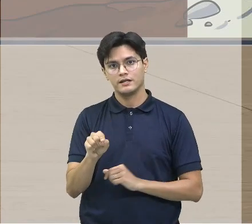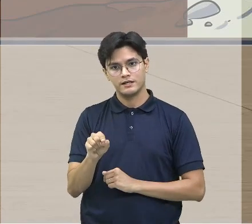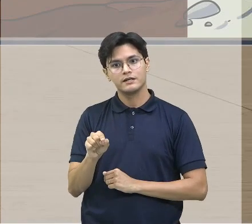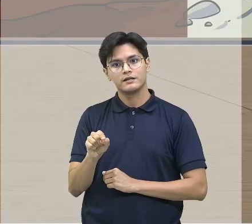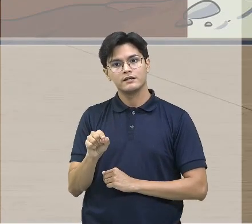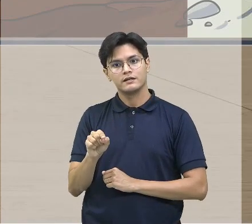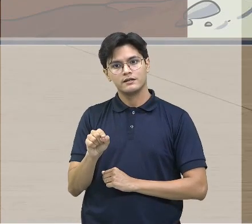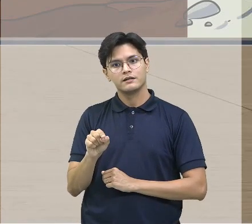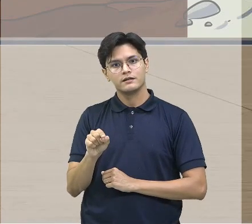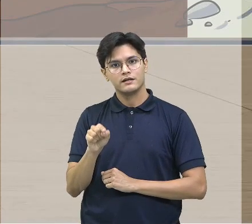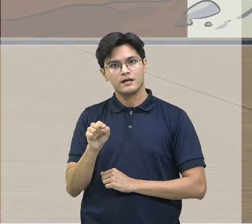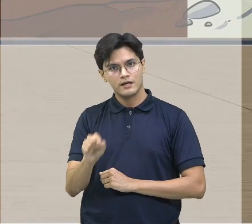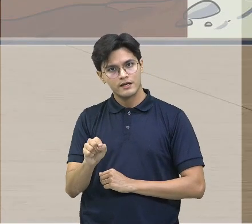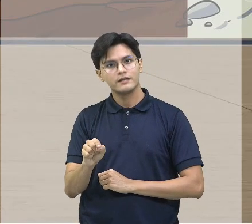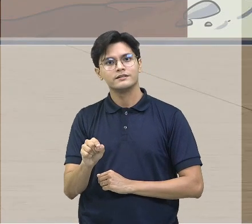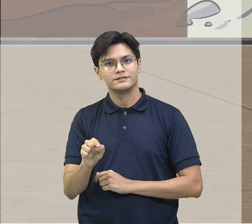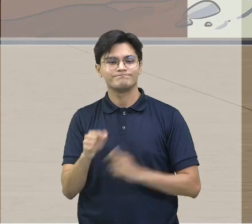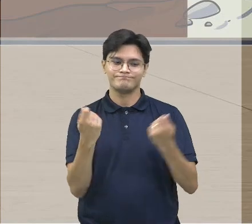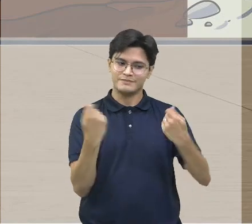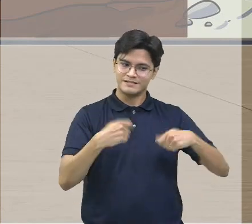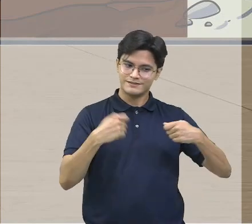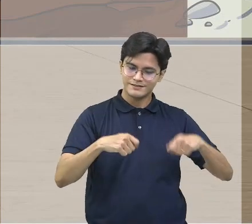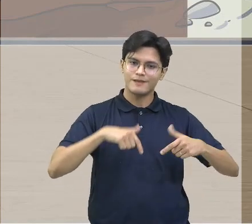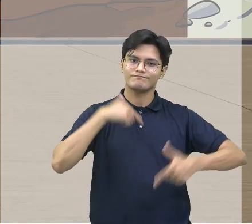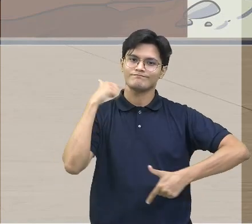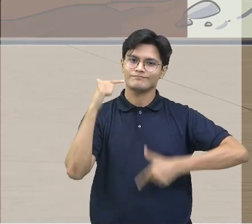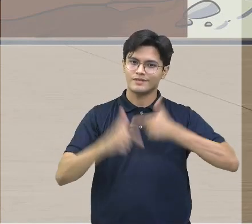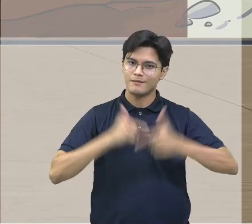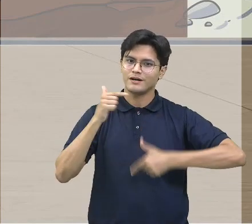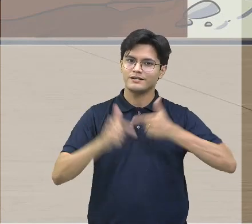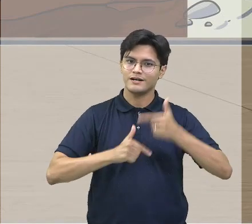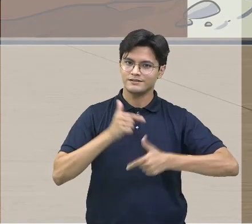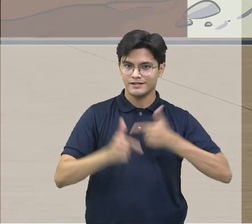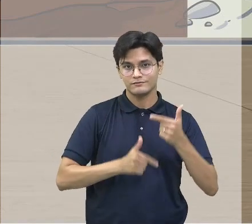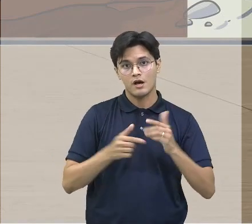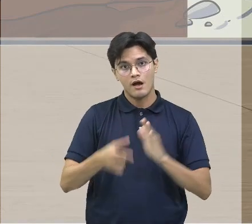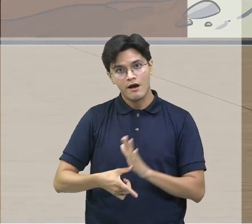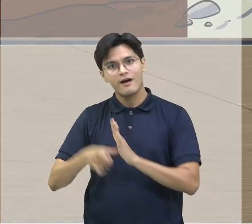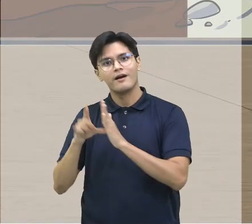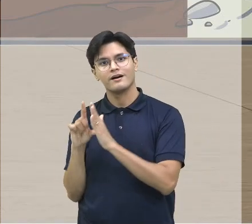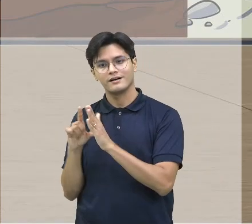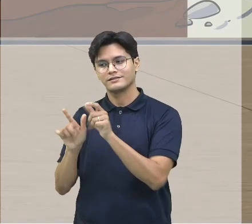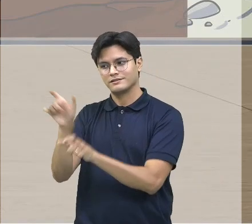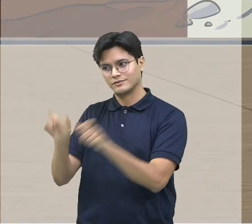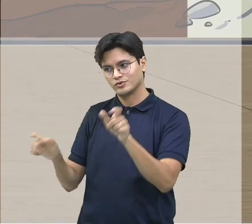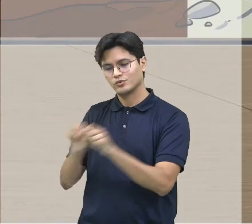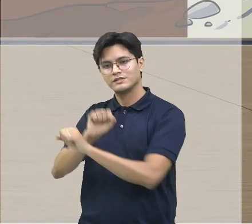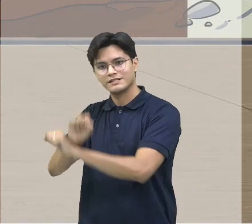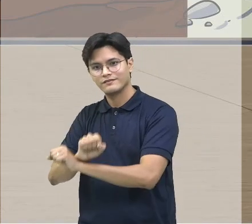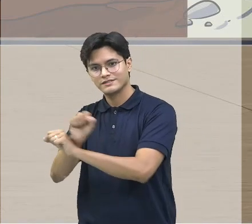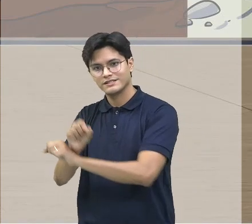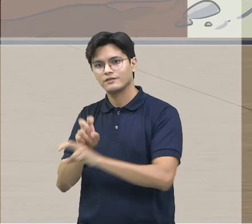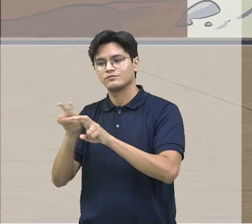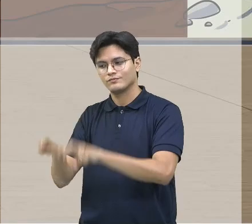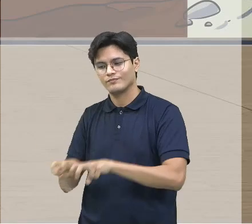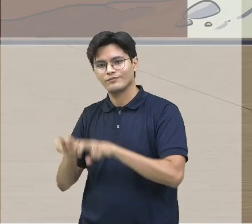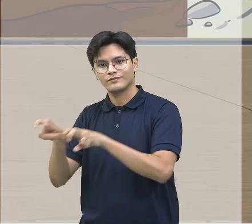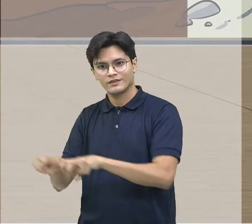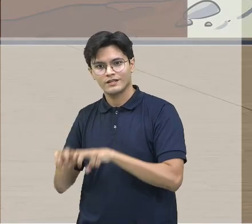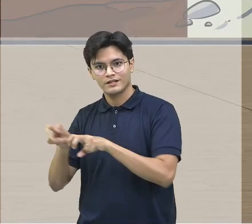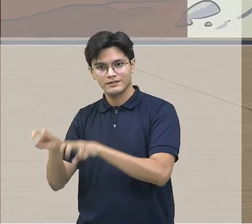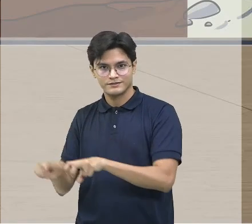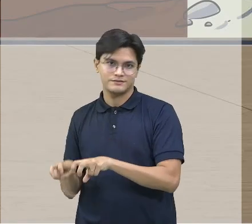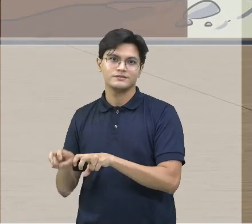realizar esse tipo de serviço que até então eram feitos pelas pessoas escravizadas, como agricultura e outras